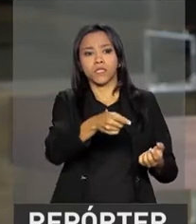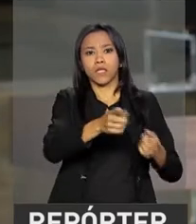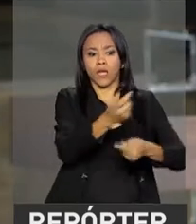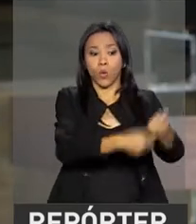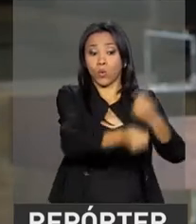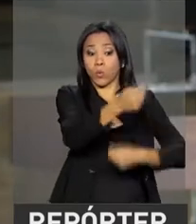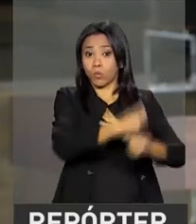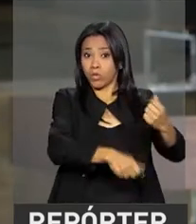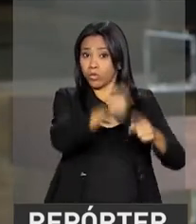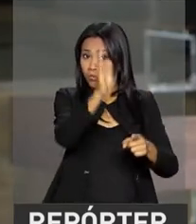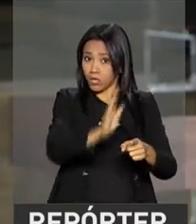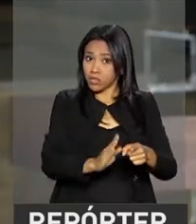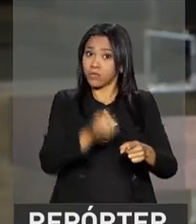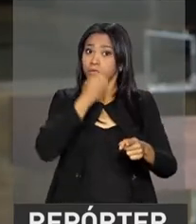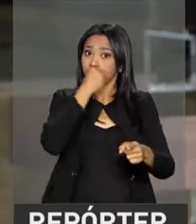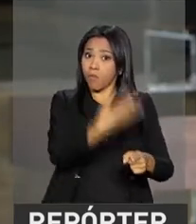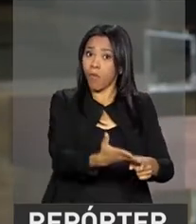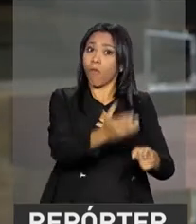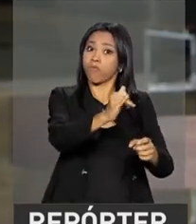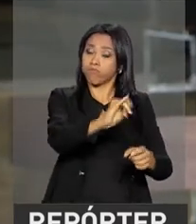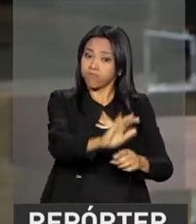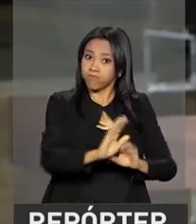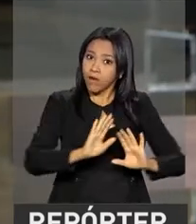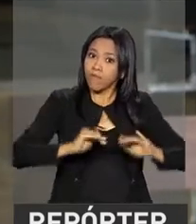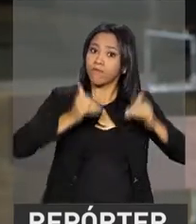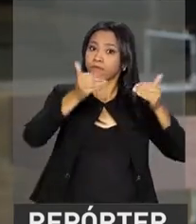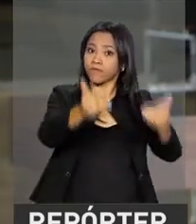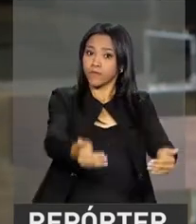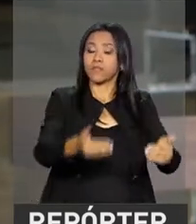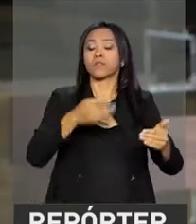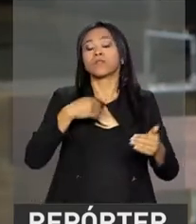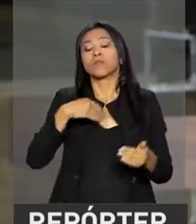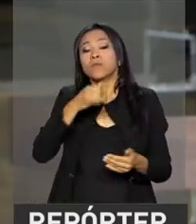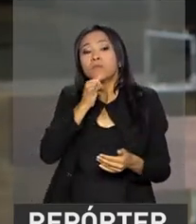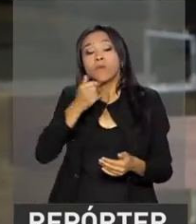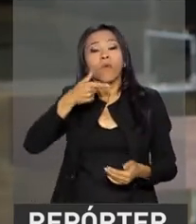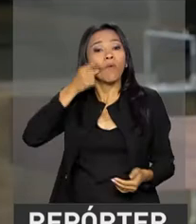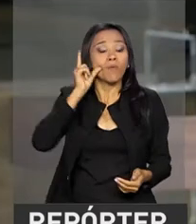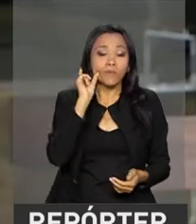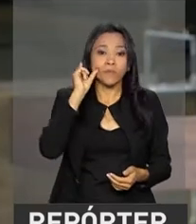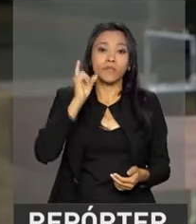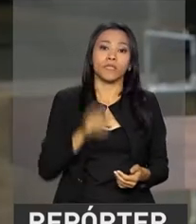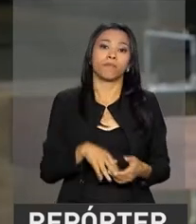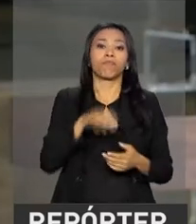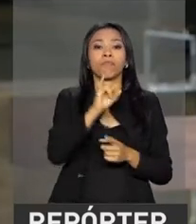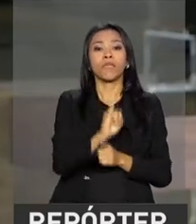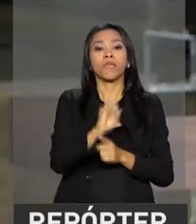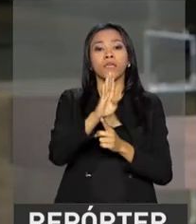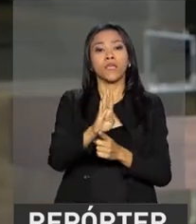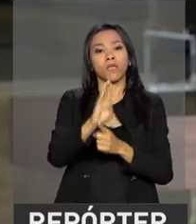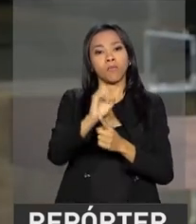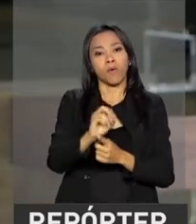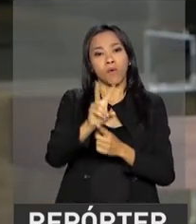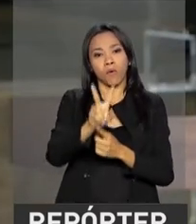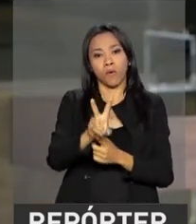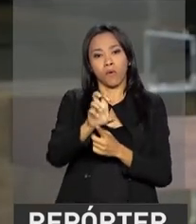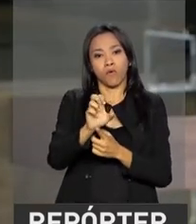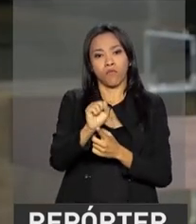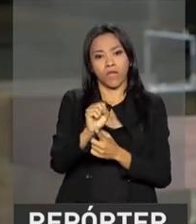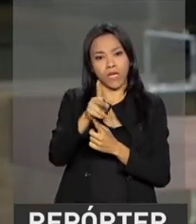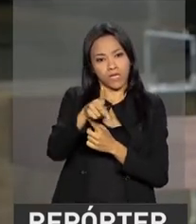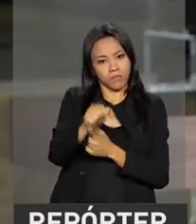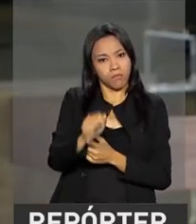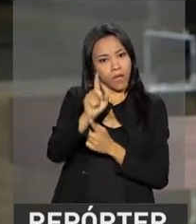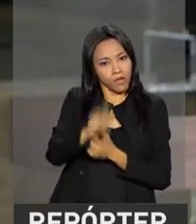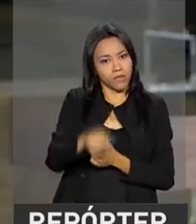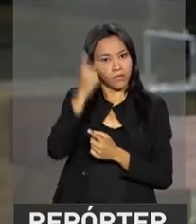sinais positivos, sinais de recuperação e de avanço. Ontem, por exemplo, o Ibovespa, que é o principal índice da Bolsa de Valores de